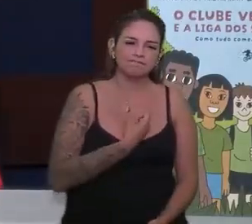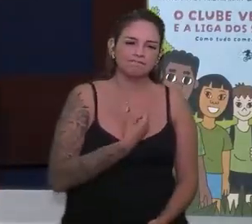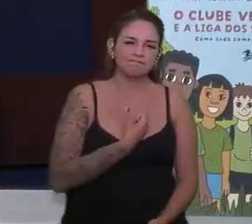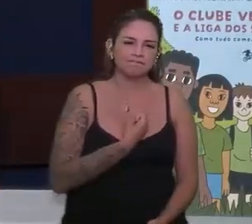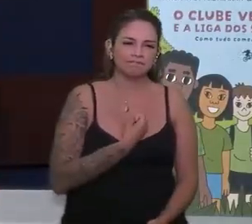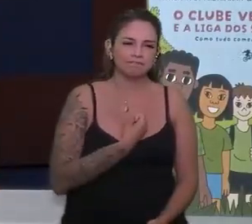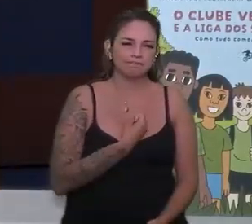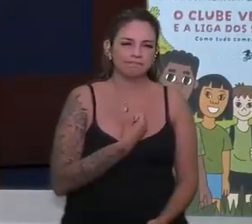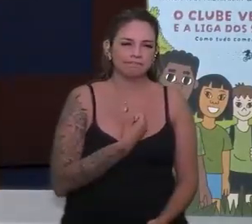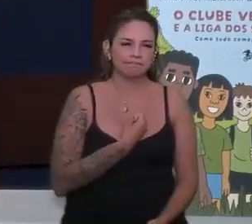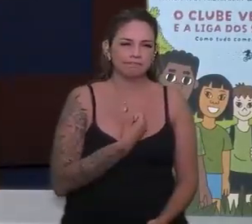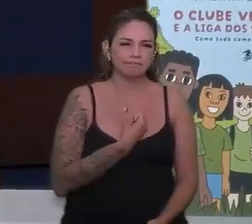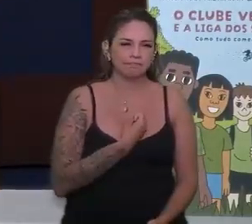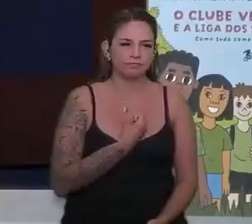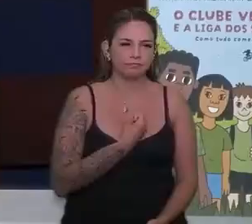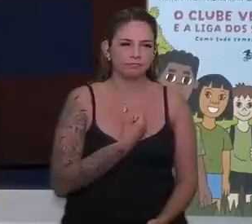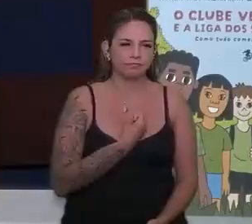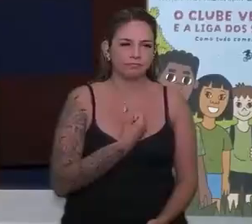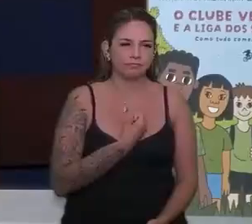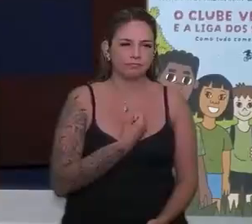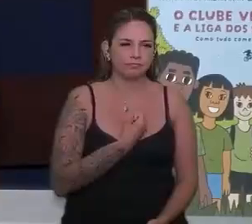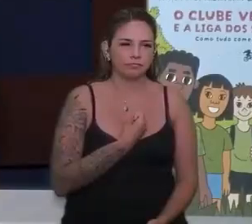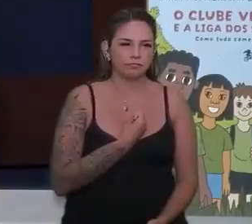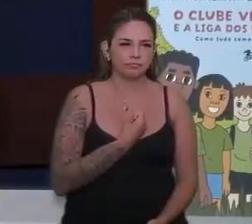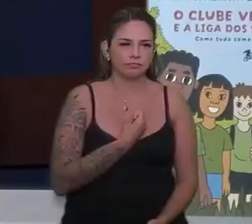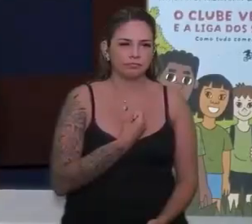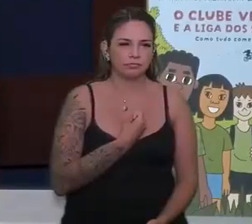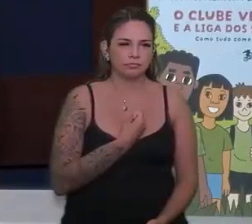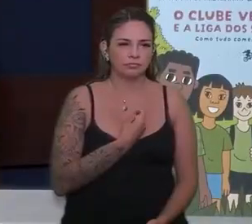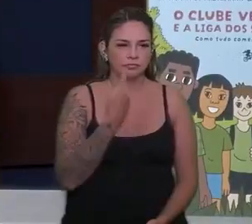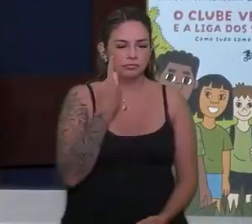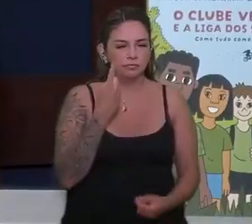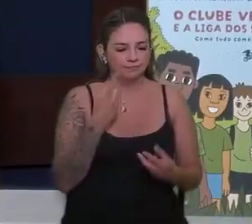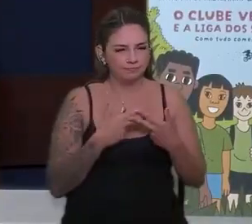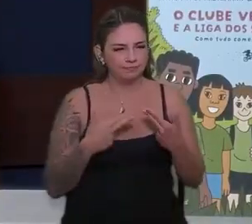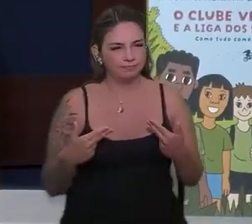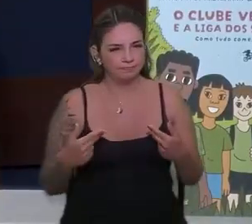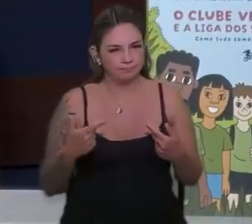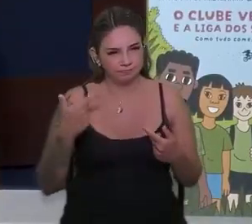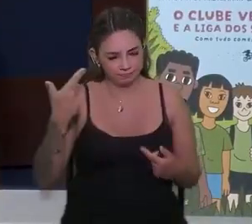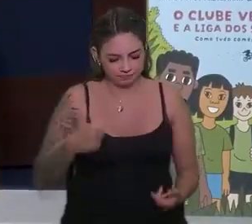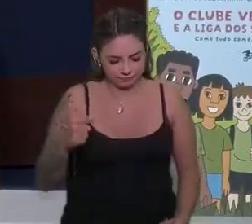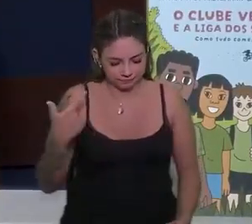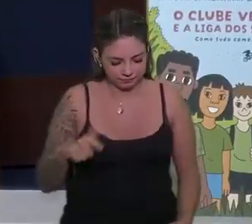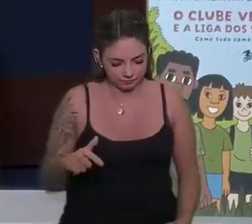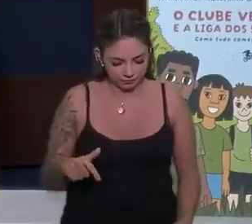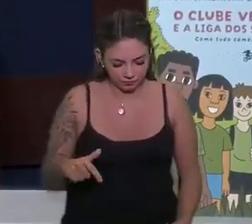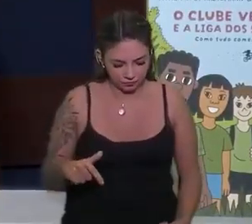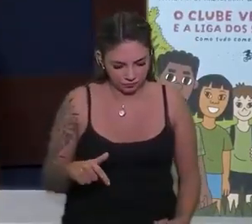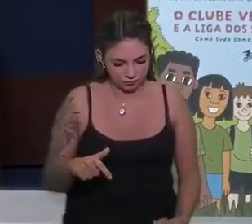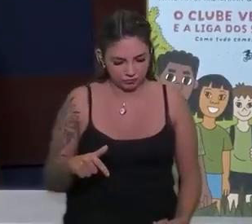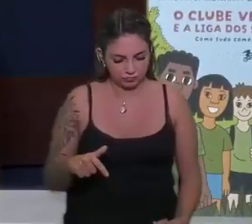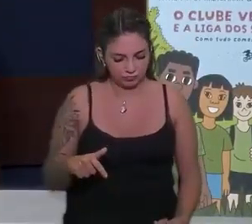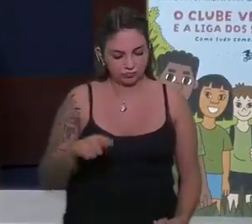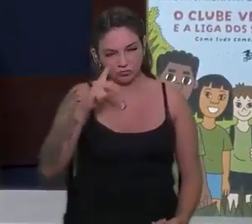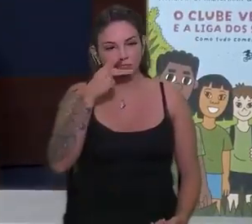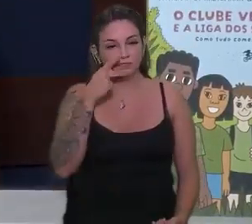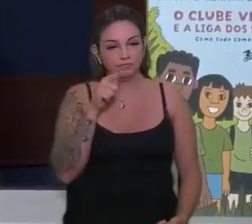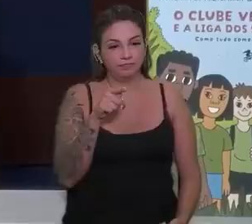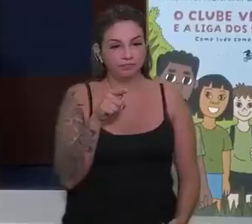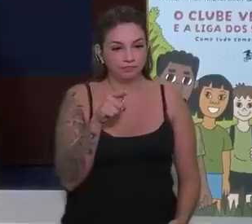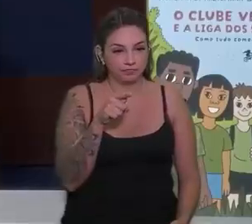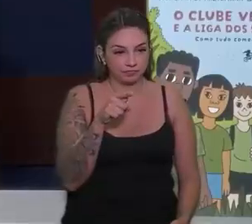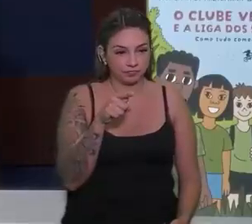falei, gente, que síntese, né? Que síntese de uma situação que se repete. Então, isso que você falou de